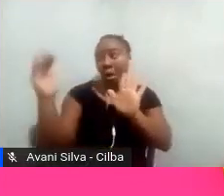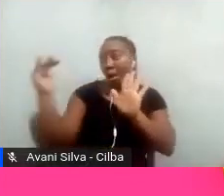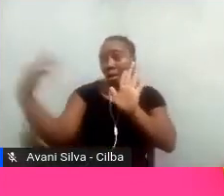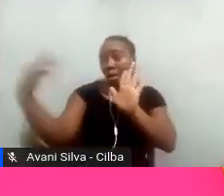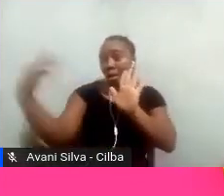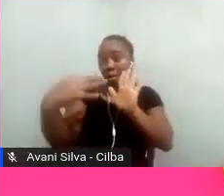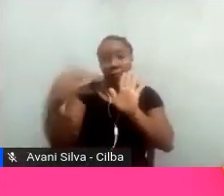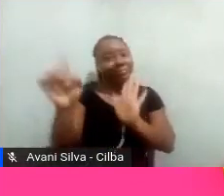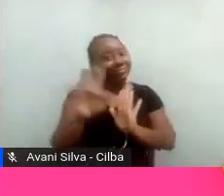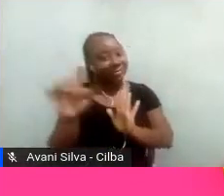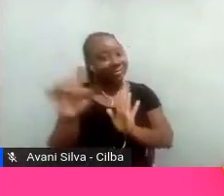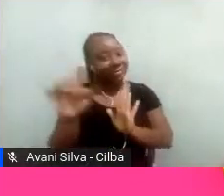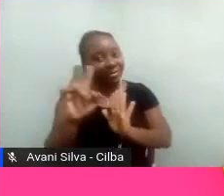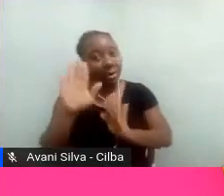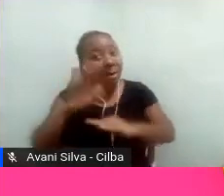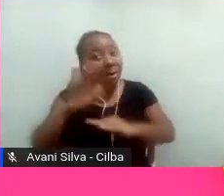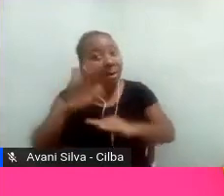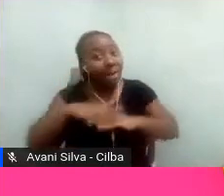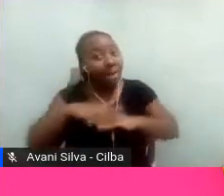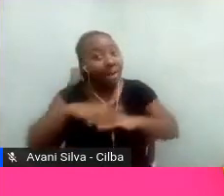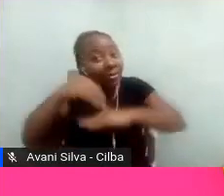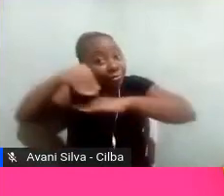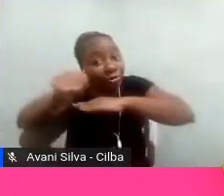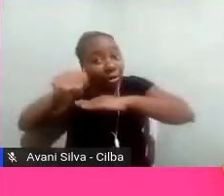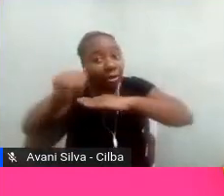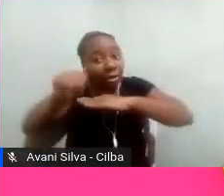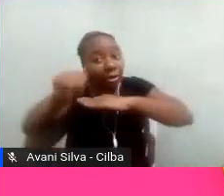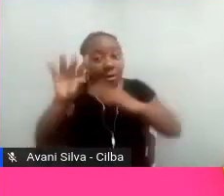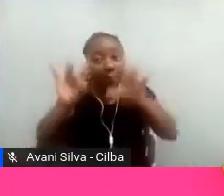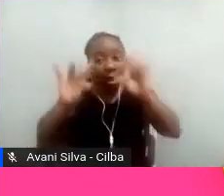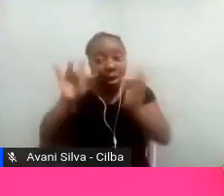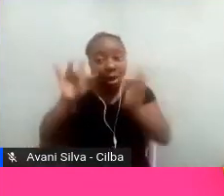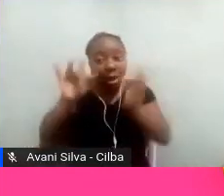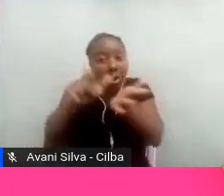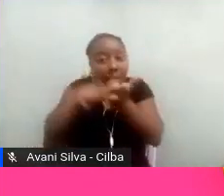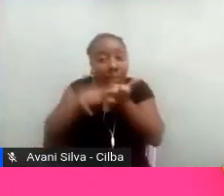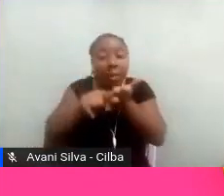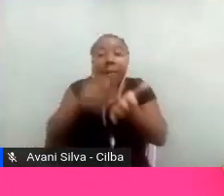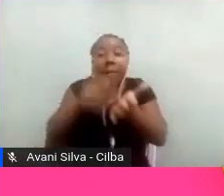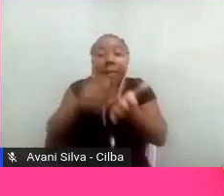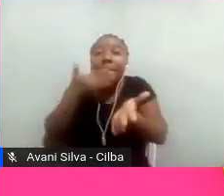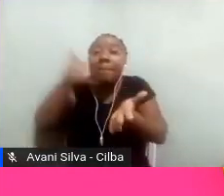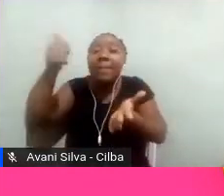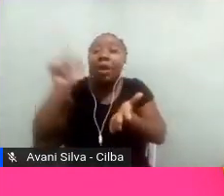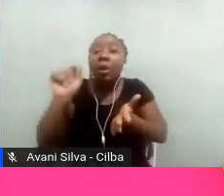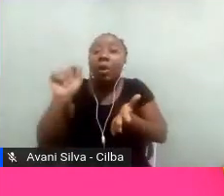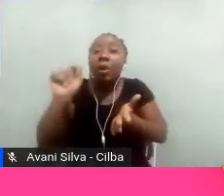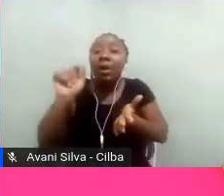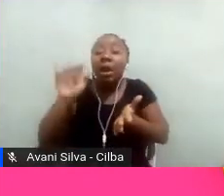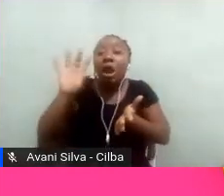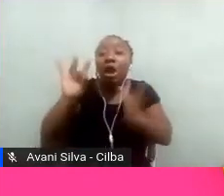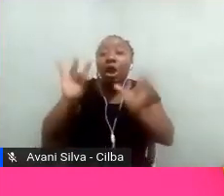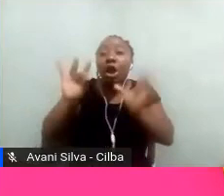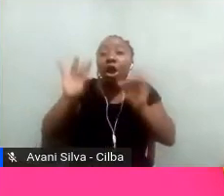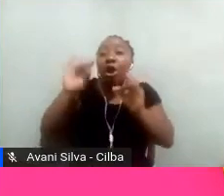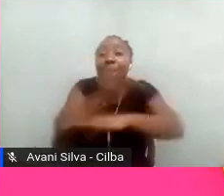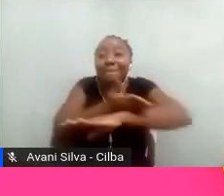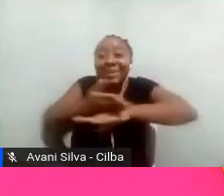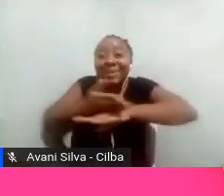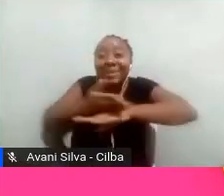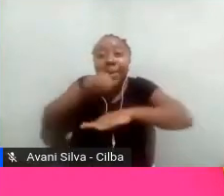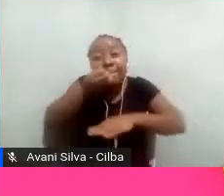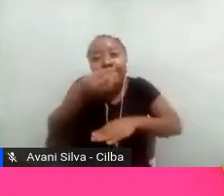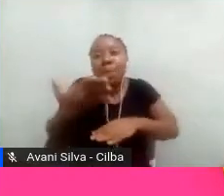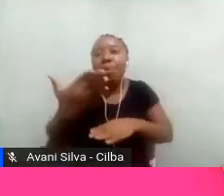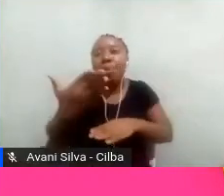de colagem, né, do papel, o ideal é você usar uma cola branca de boa qualidade. Quais